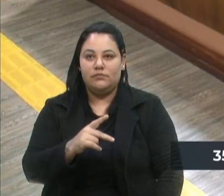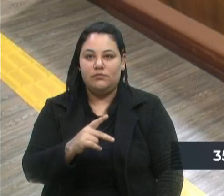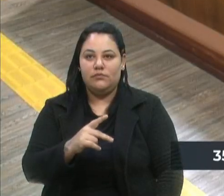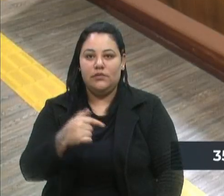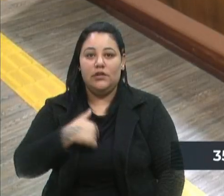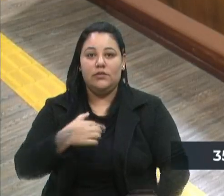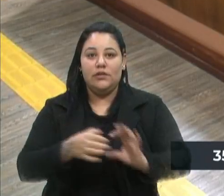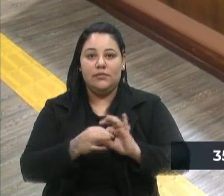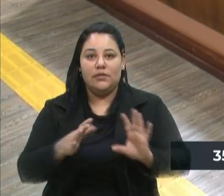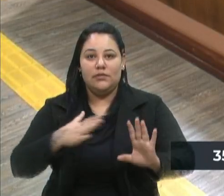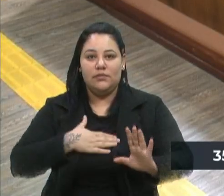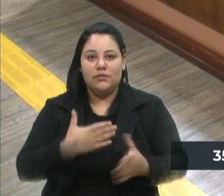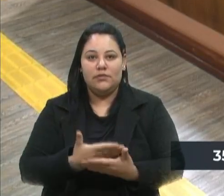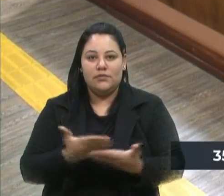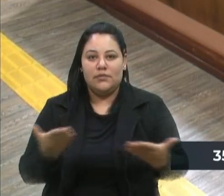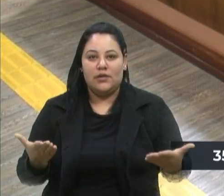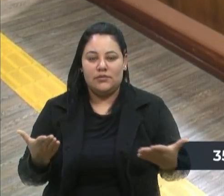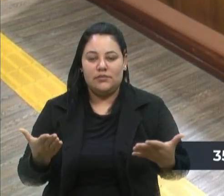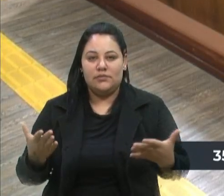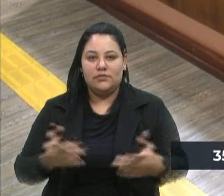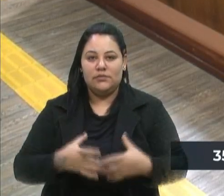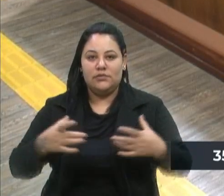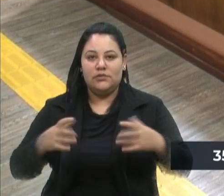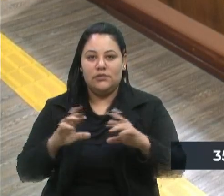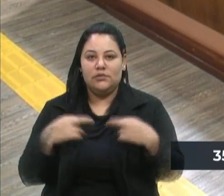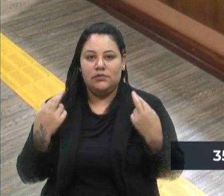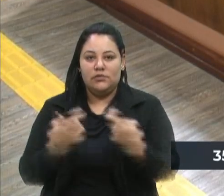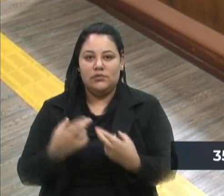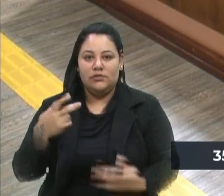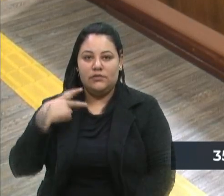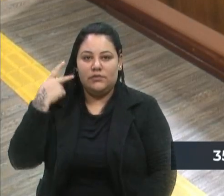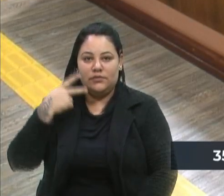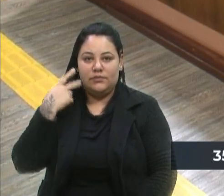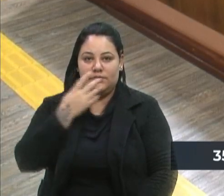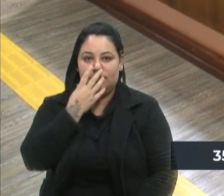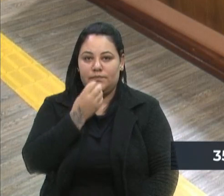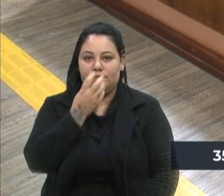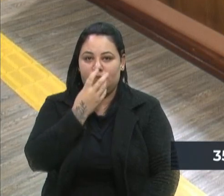cedo o meu espaço do grande expediente ao vereador Camilles.